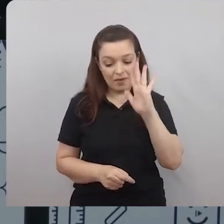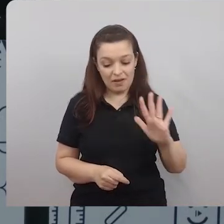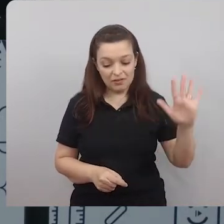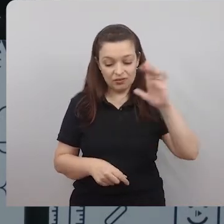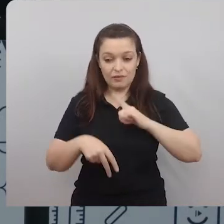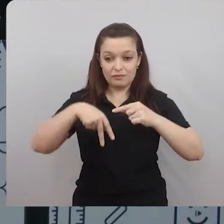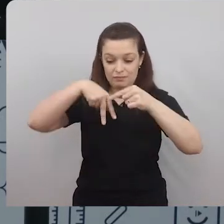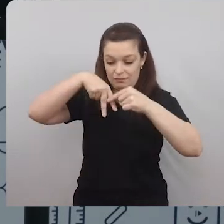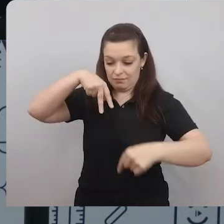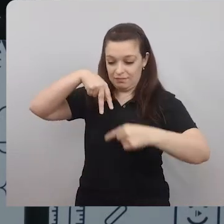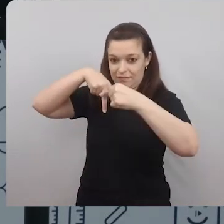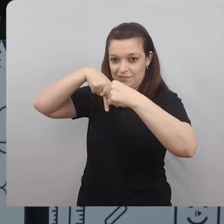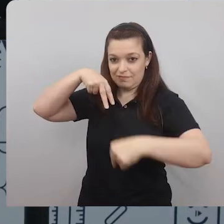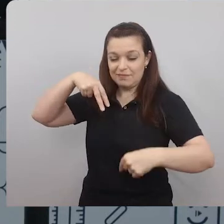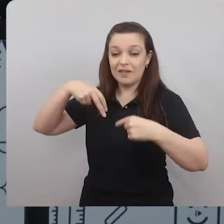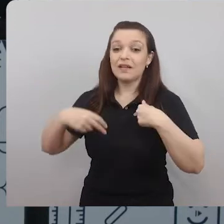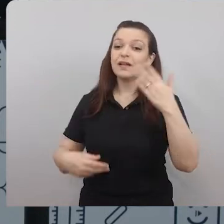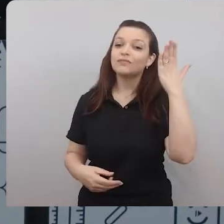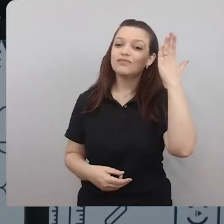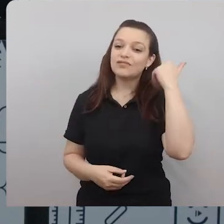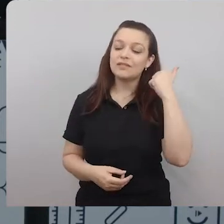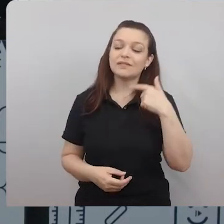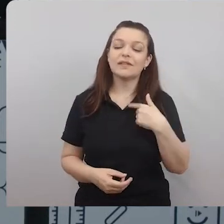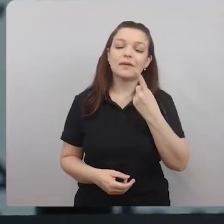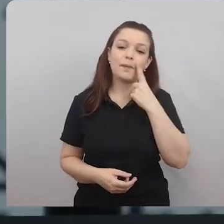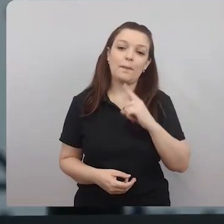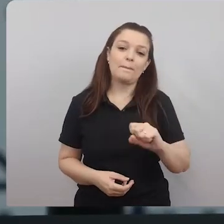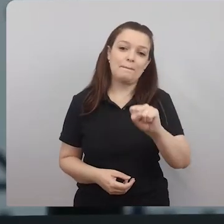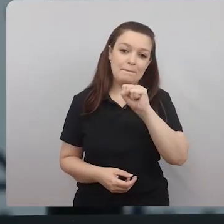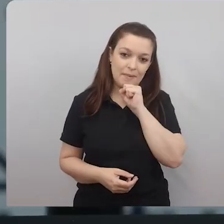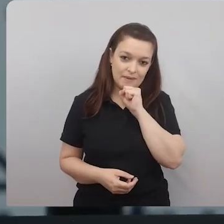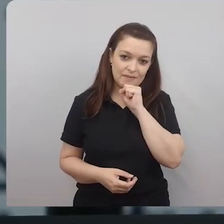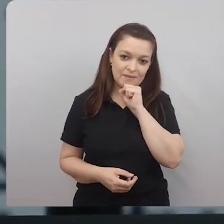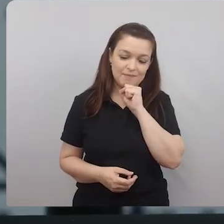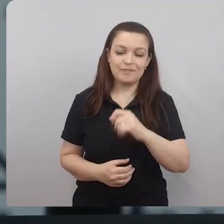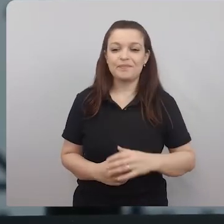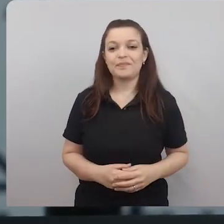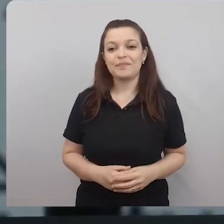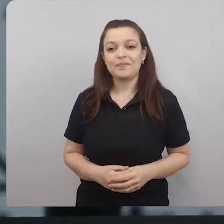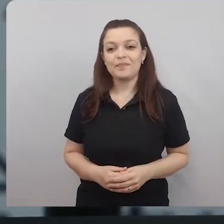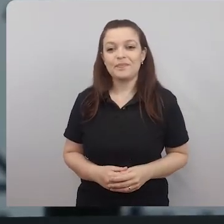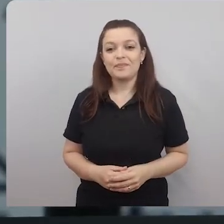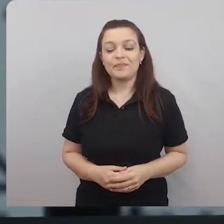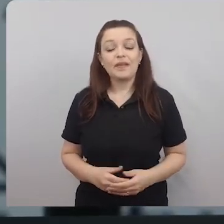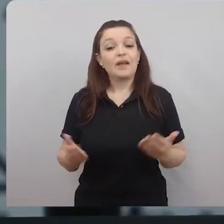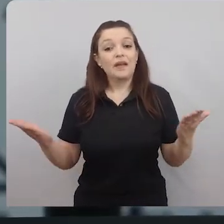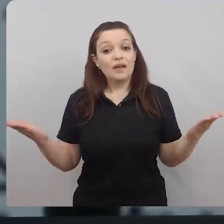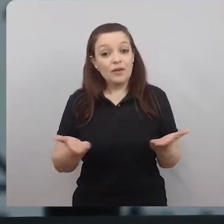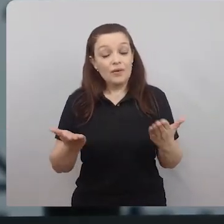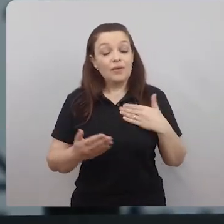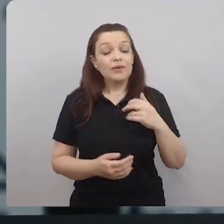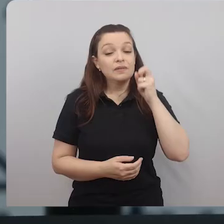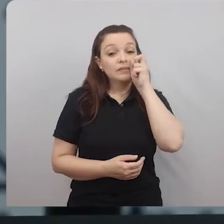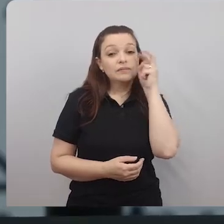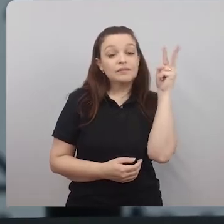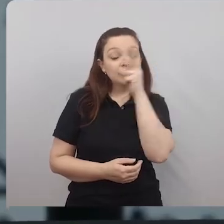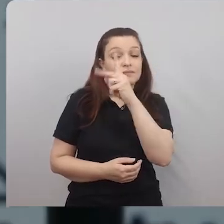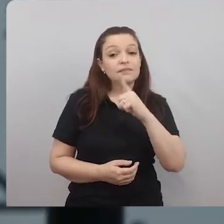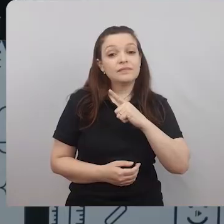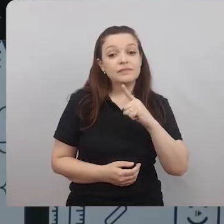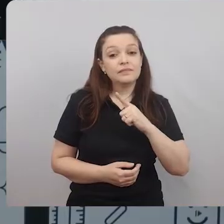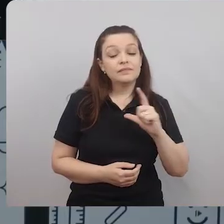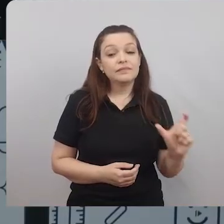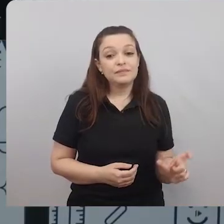imagem das pernas do pai, assim como a mãe também. Vamos formar então